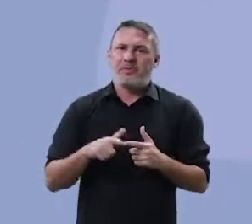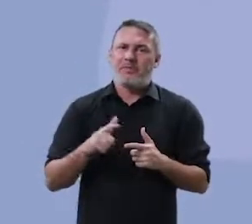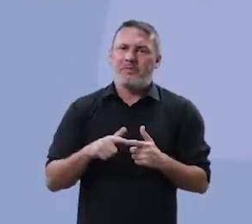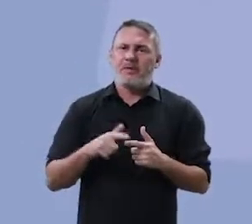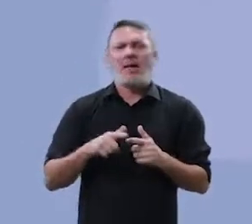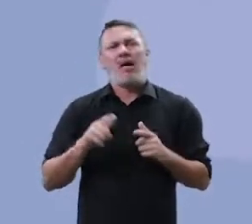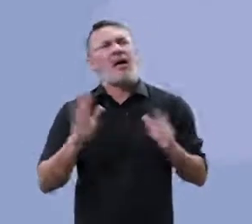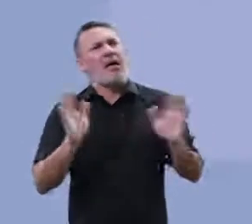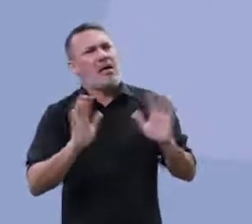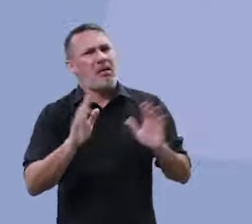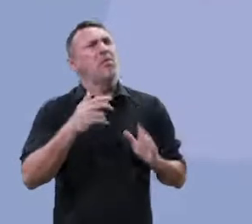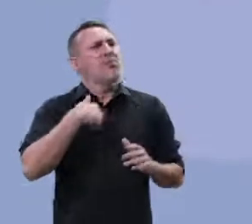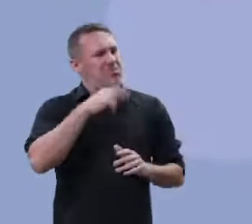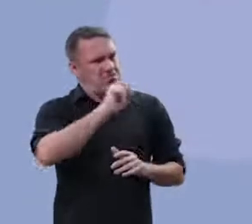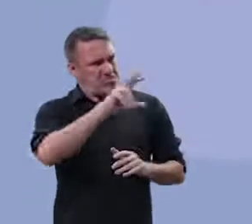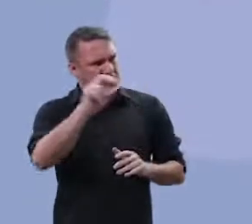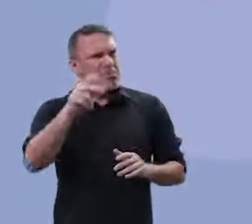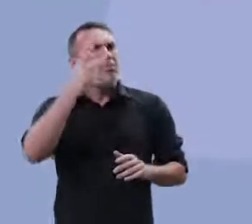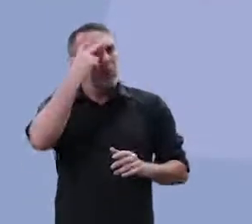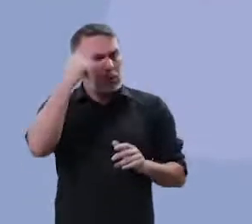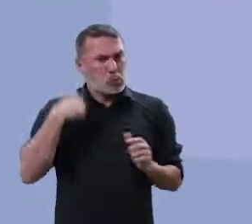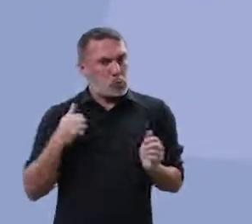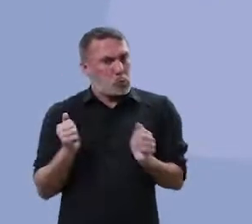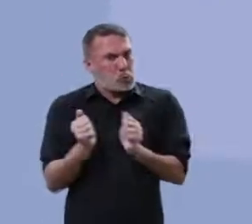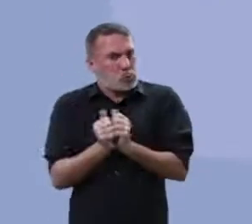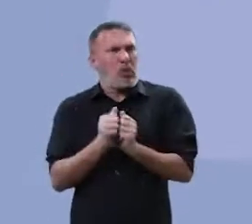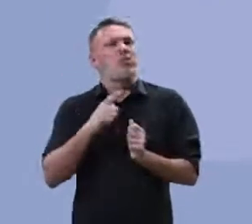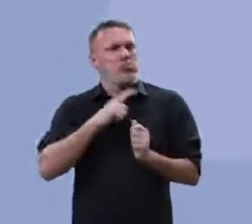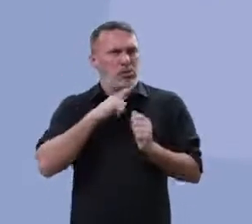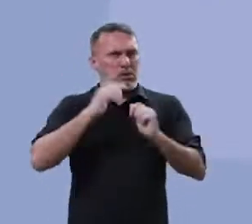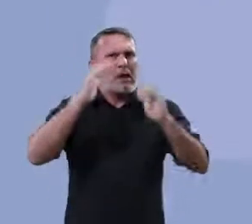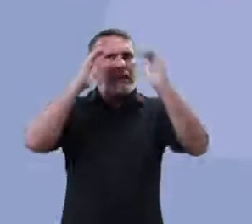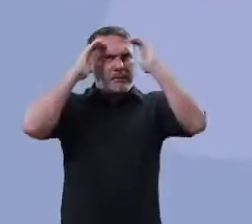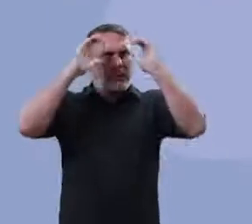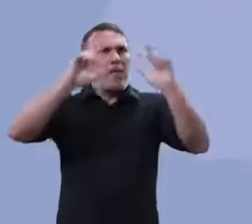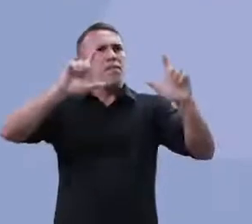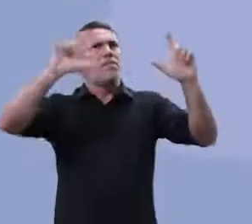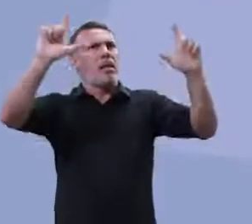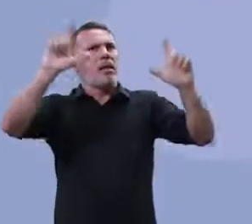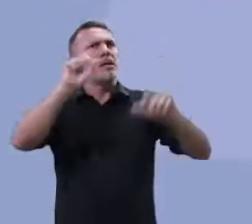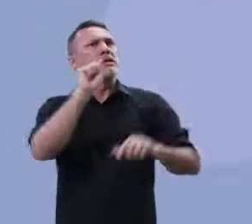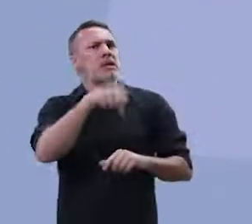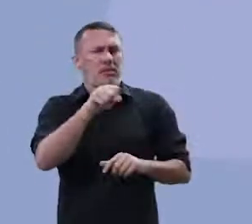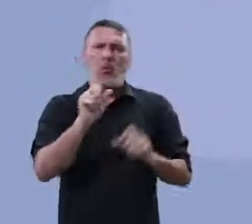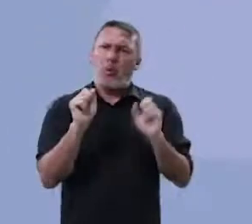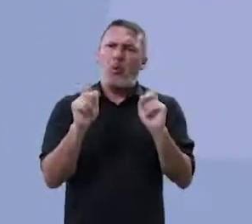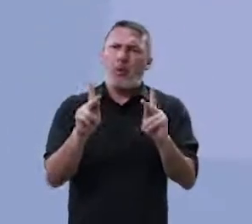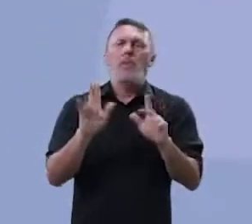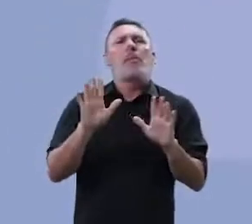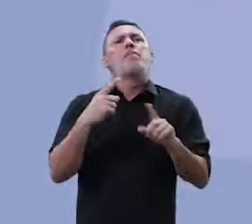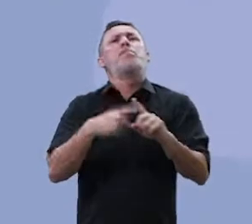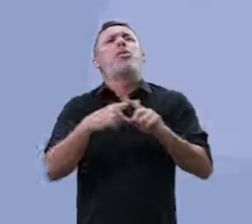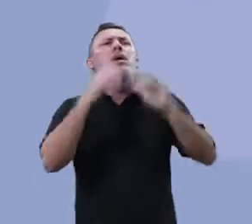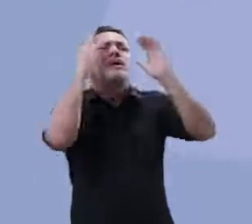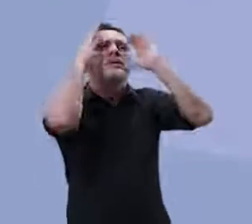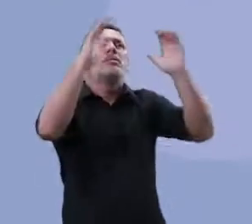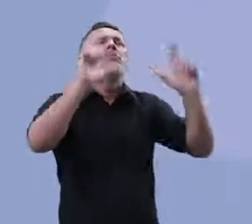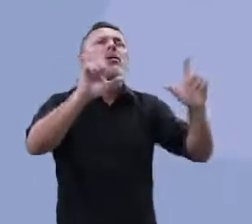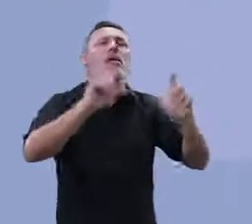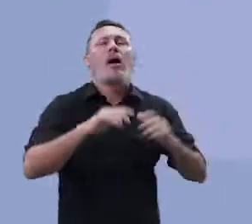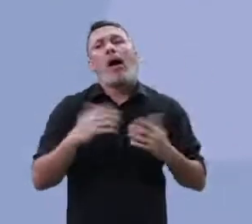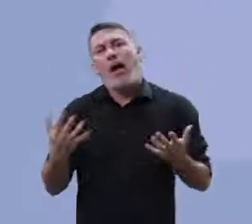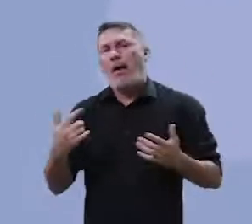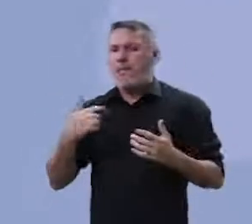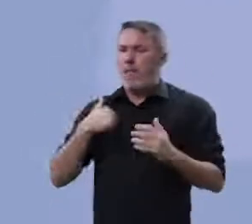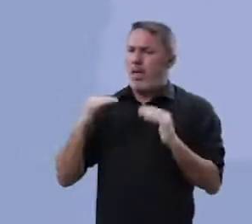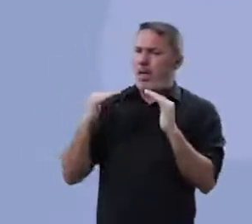aí. Se você diz que sim, não, professor, todo mundo que anda comigo, essas pessoas respeitam, sim, essa placa. Perfeito. Será por que respeito?